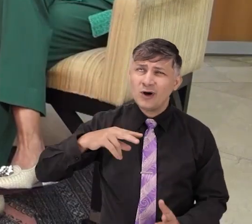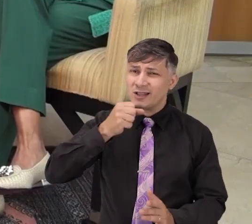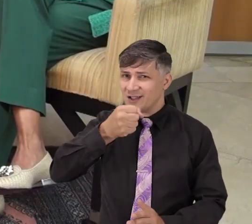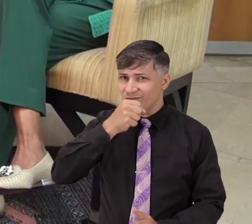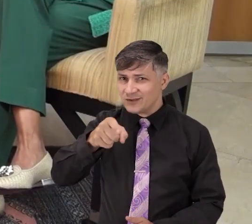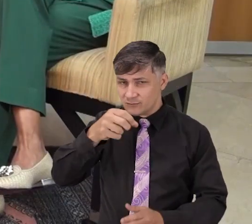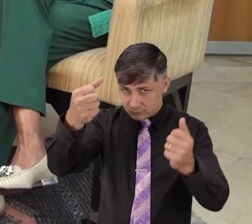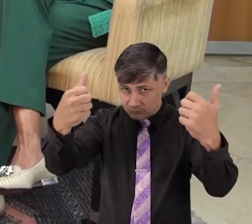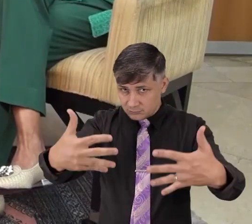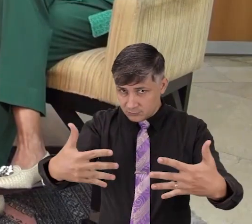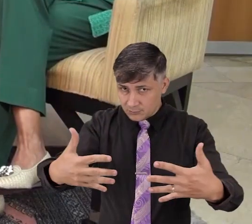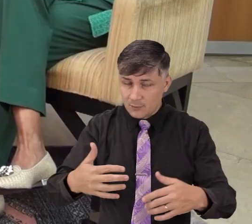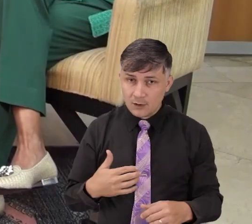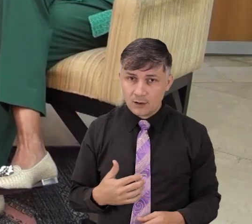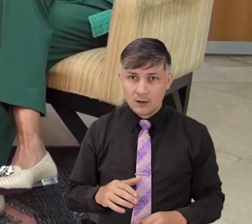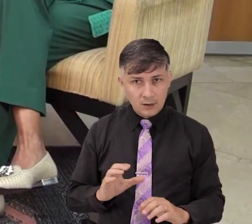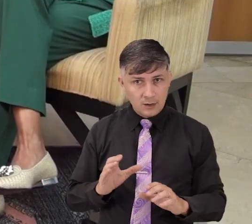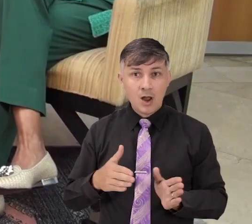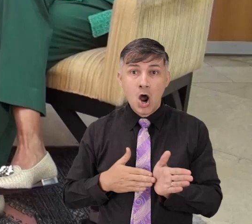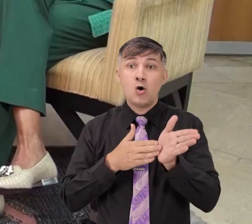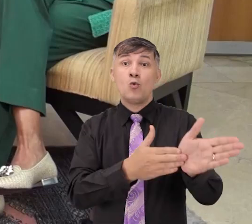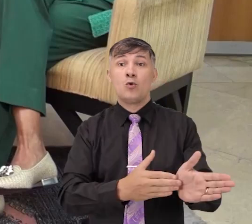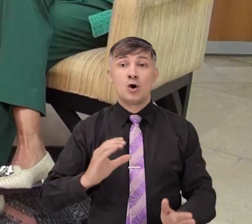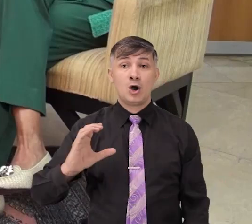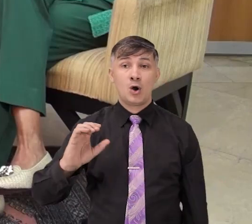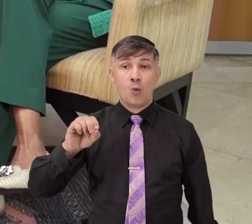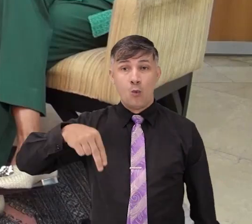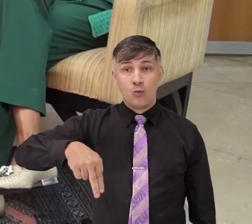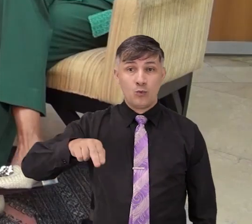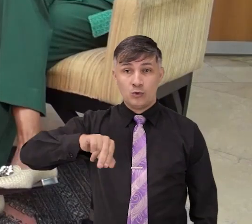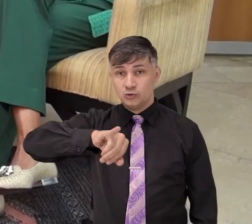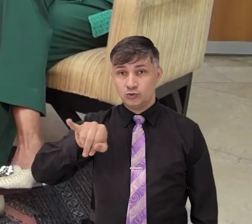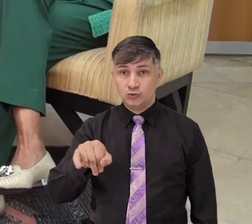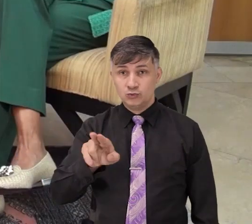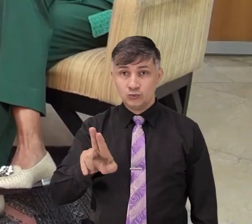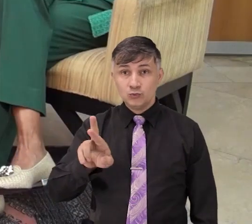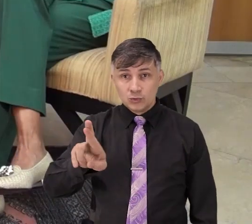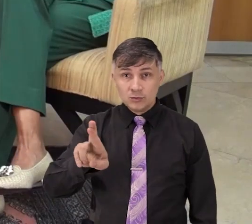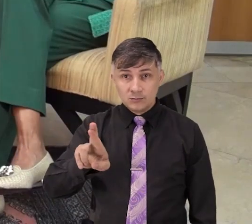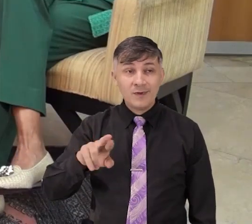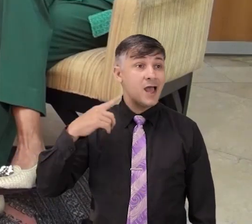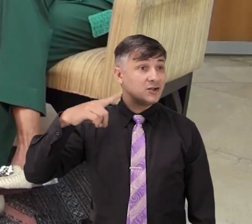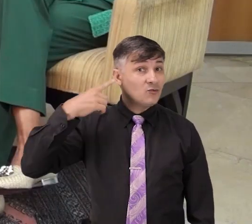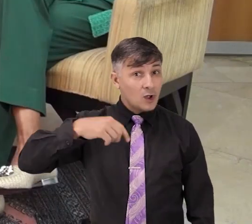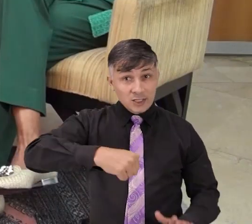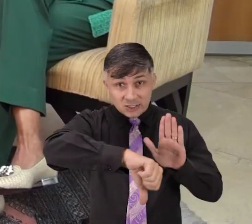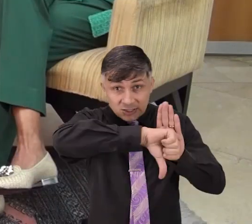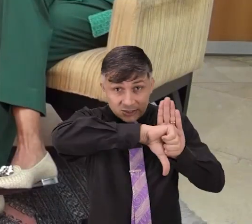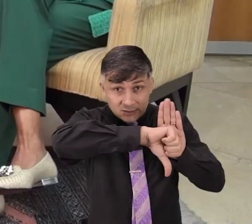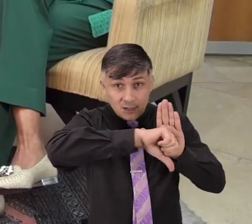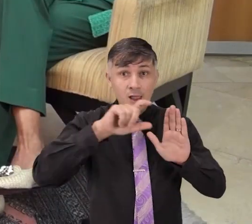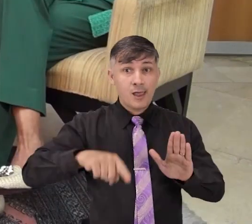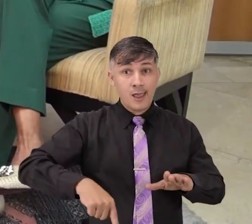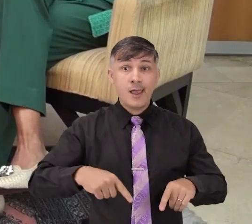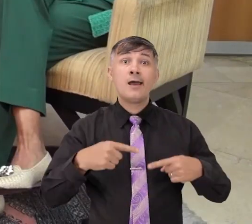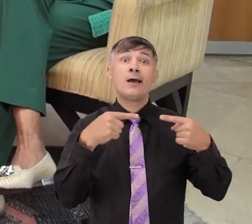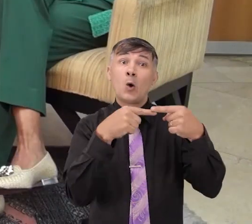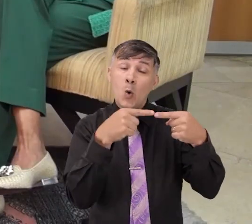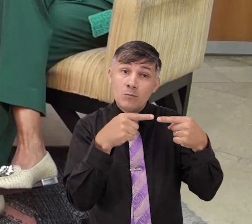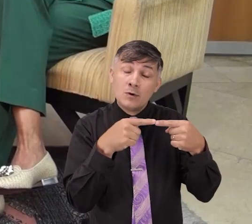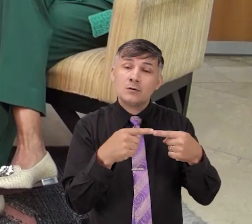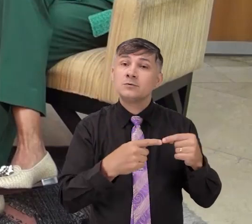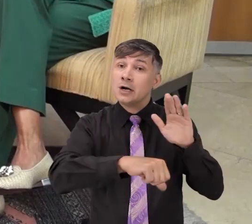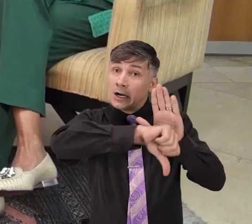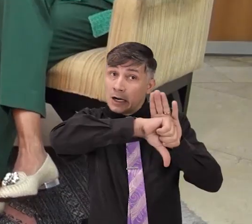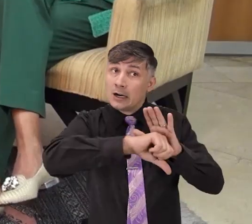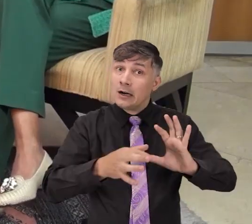li, salvo engano, ao Conjur, que, na verdade, os advogados criminalistas são considerados como